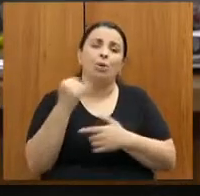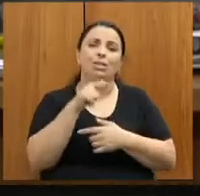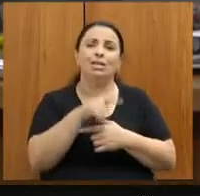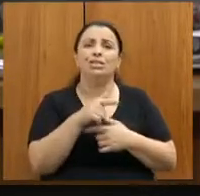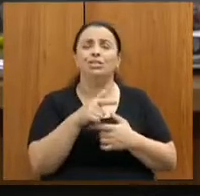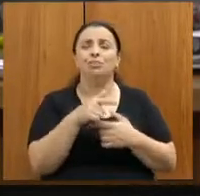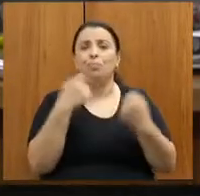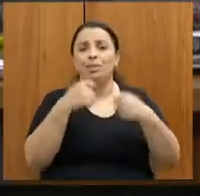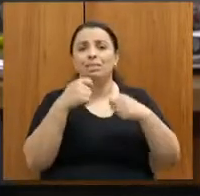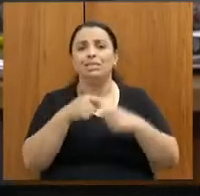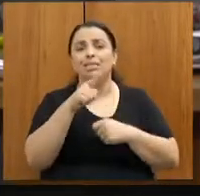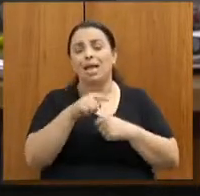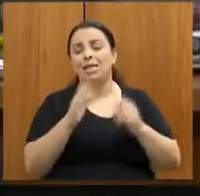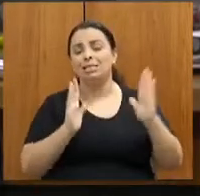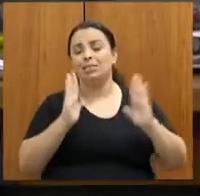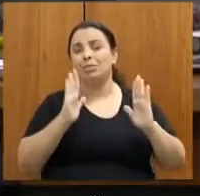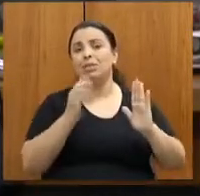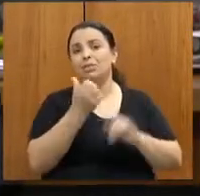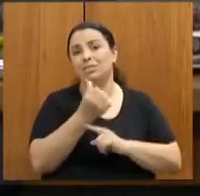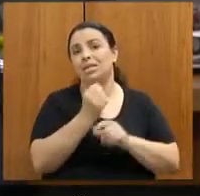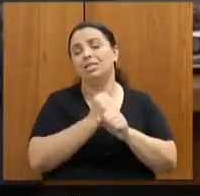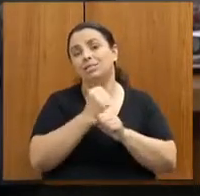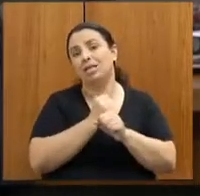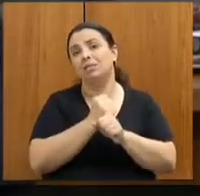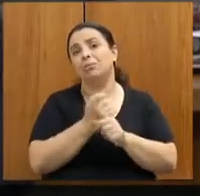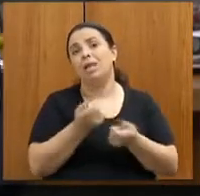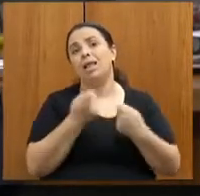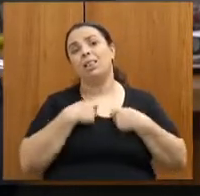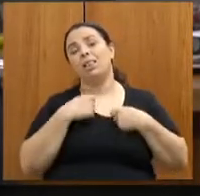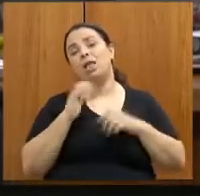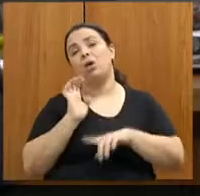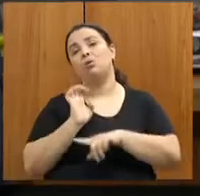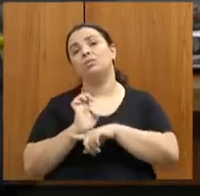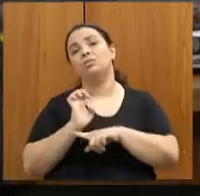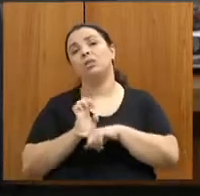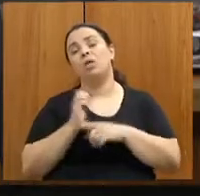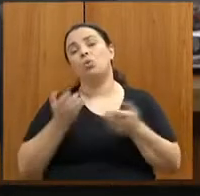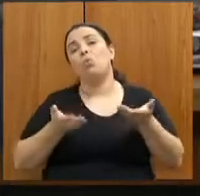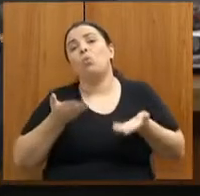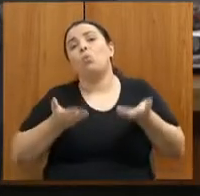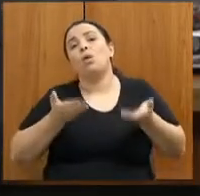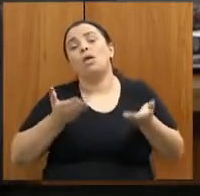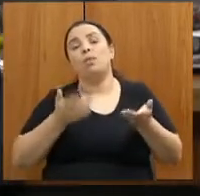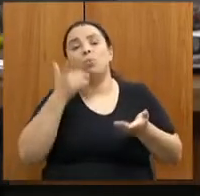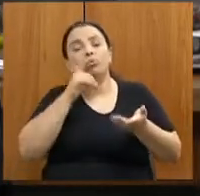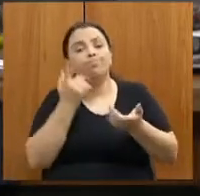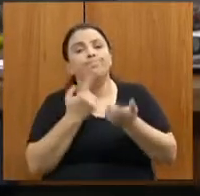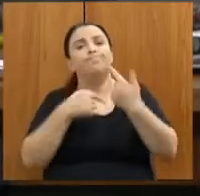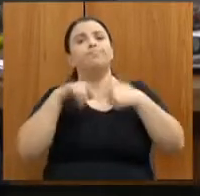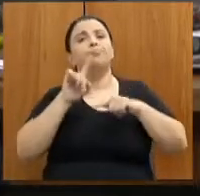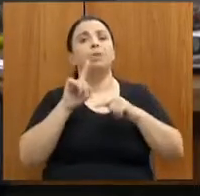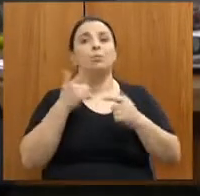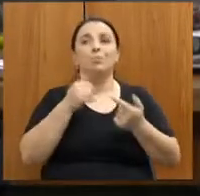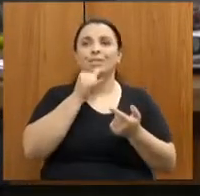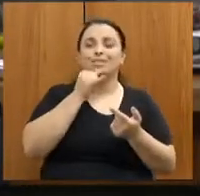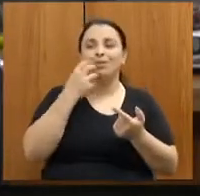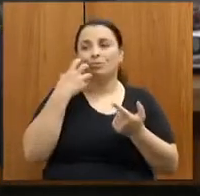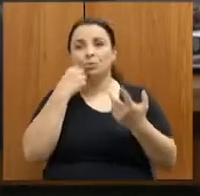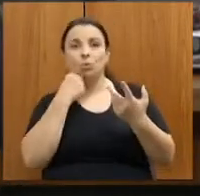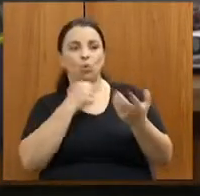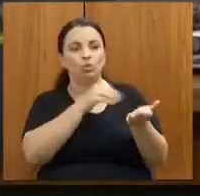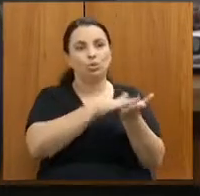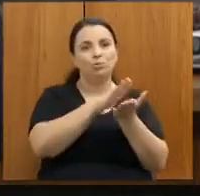que o estado é buscar se reequilibra e criar o que a gente superável seja suas receitas versus pesos